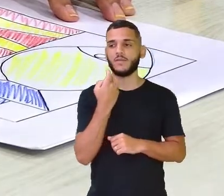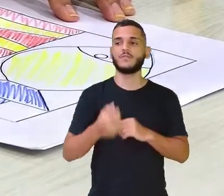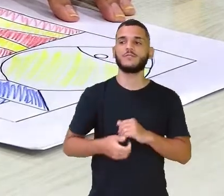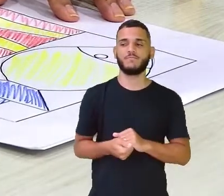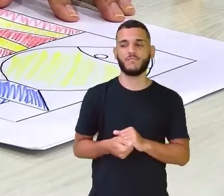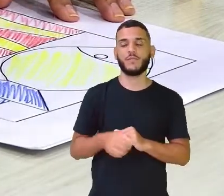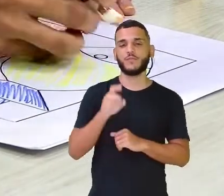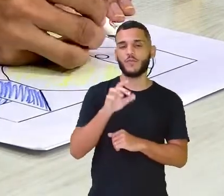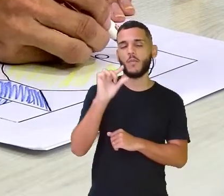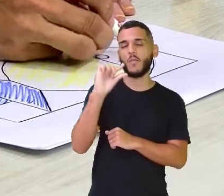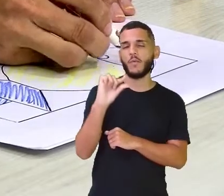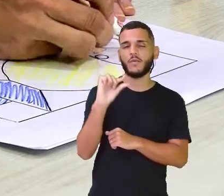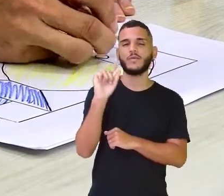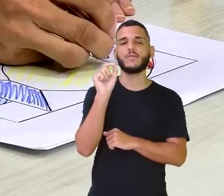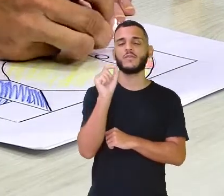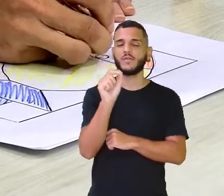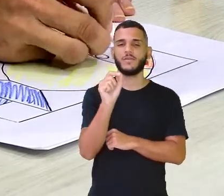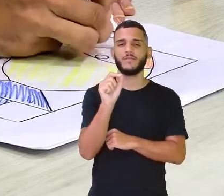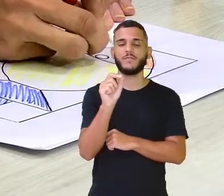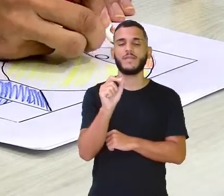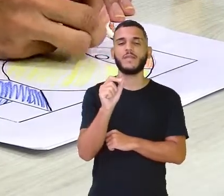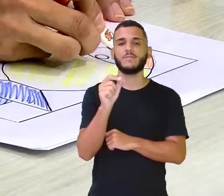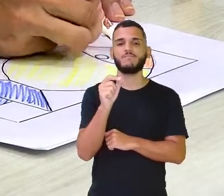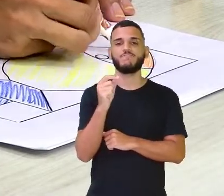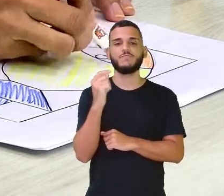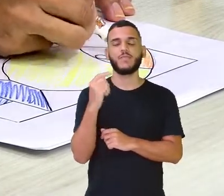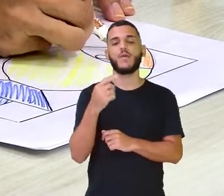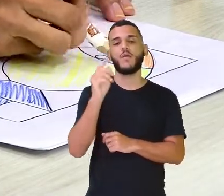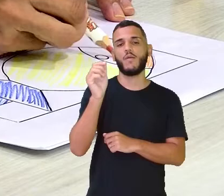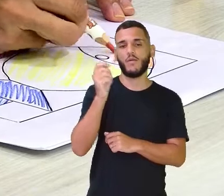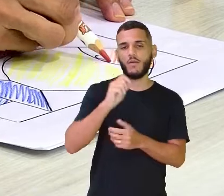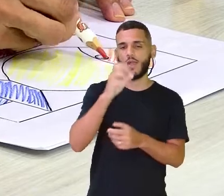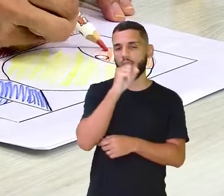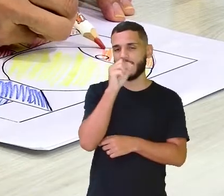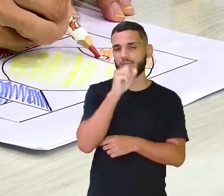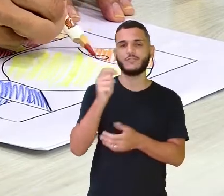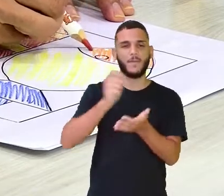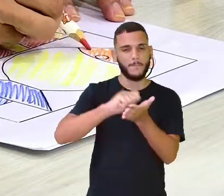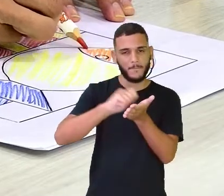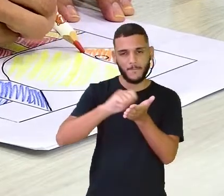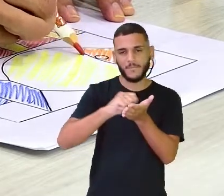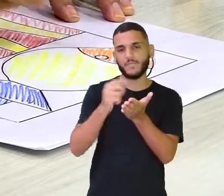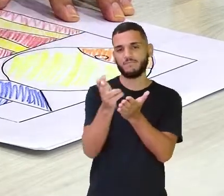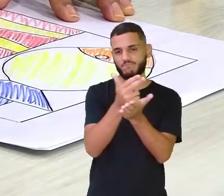E só um pouquinho aqui na cabeça do peixe colocou o laranja.